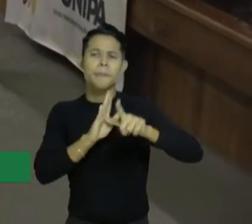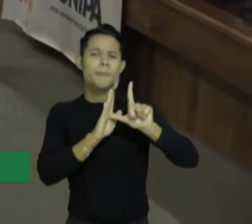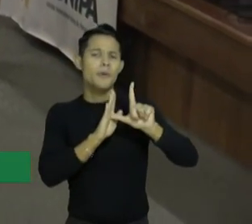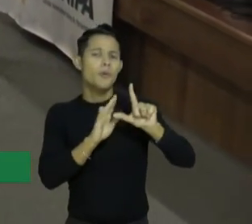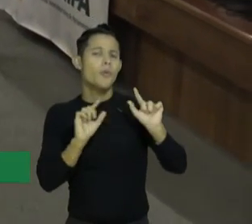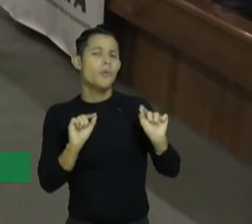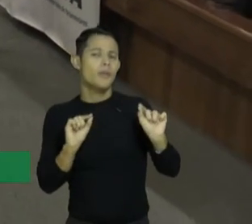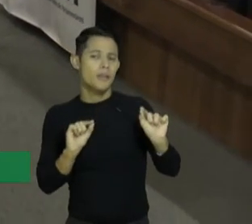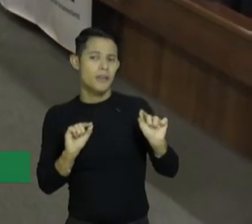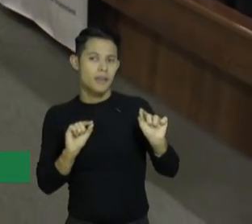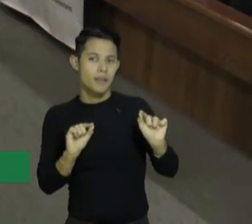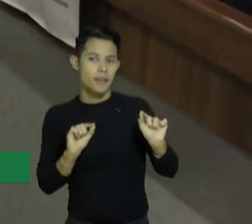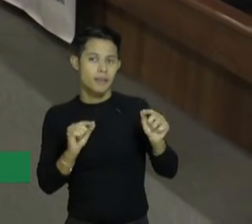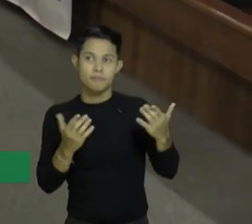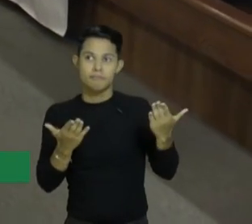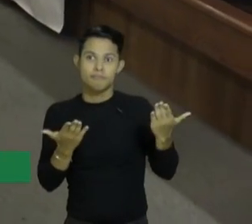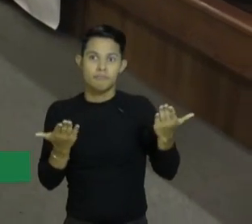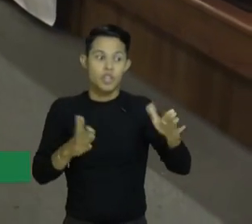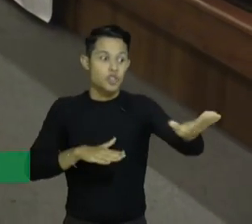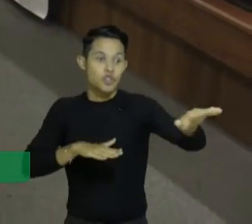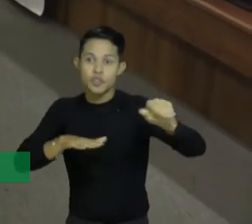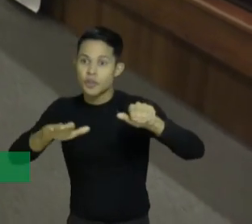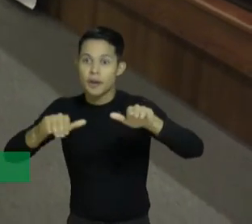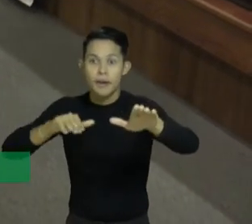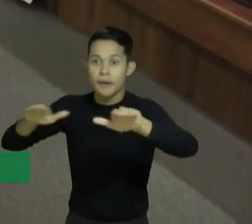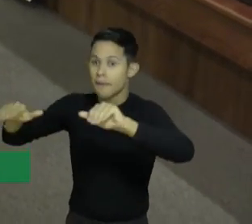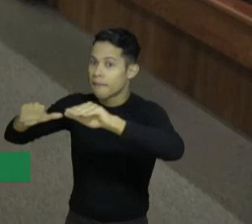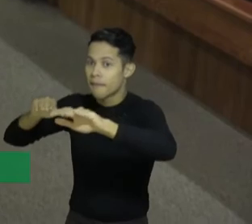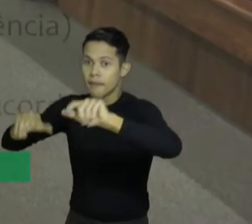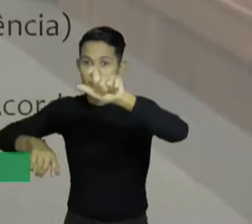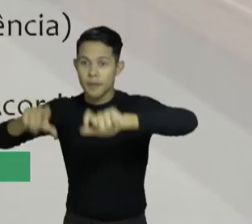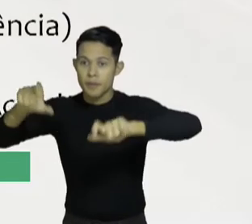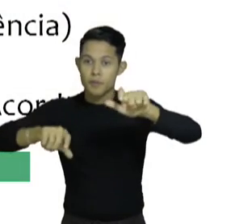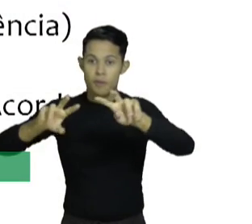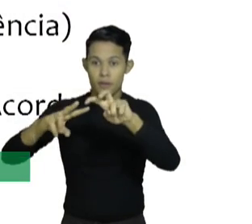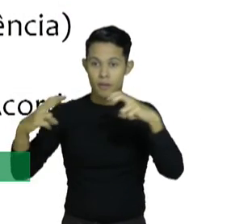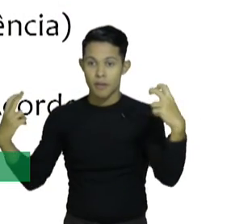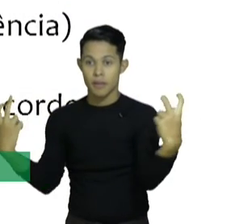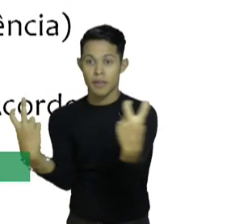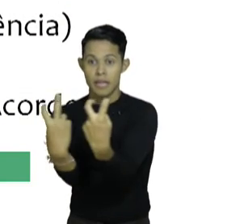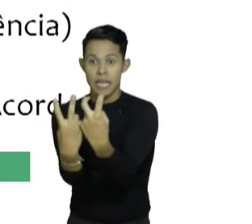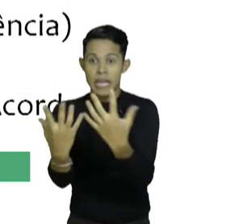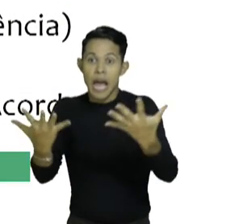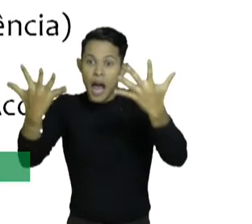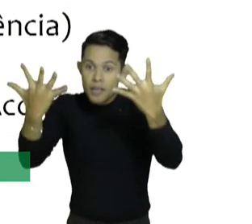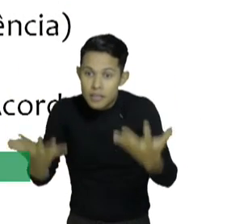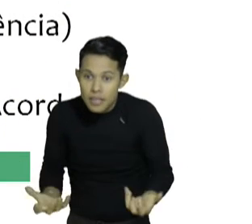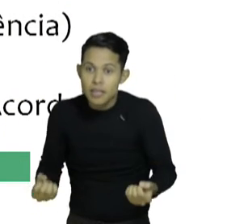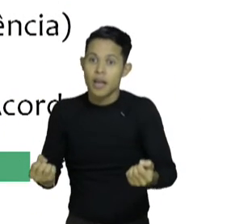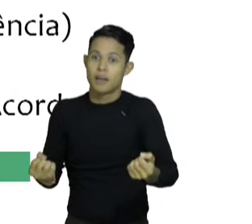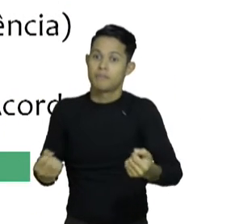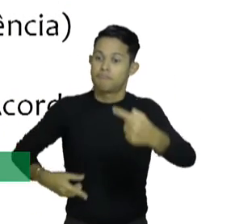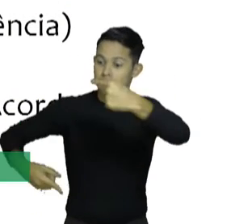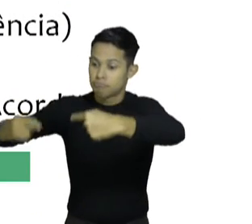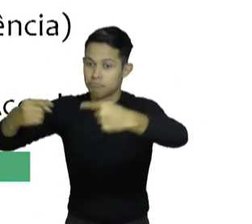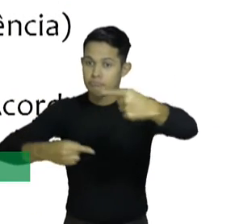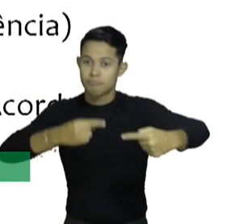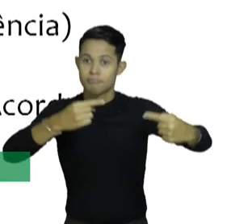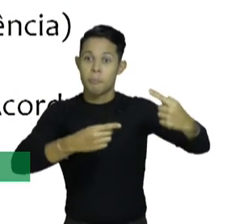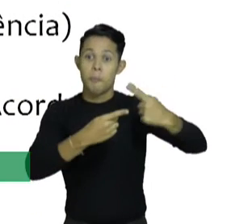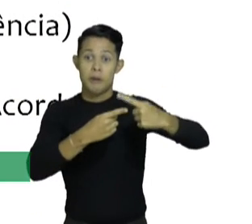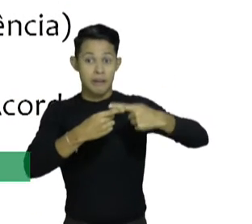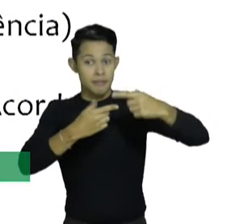fazer chama alguém ali e vamos botar numa mesa redonda e Vamos abraçar a causa senão passa mais 4